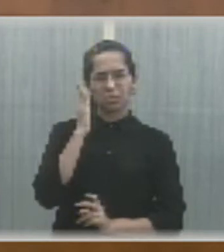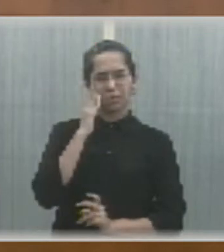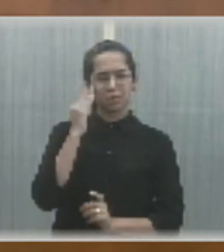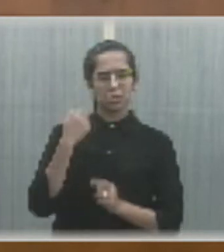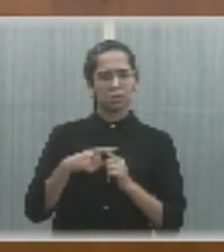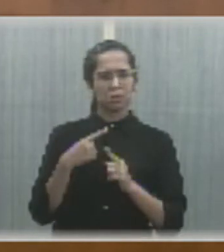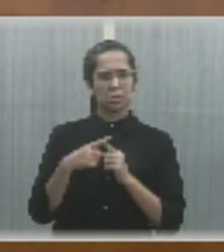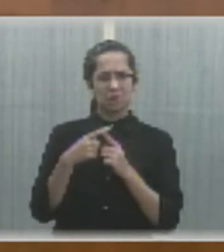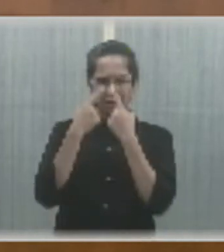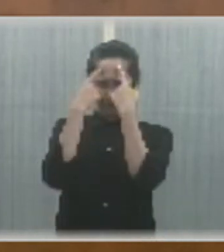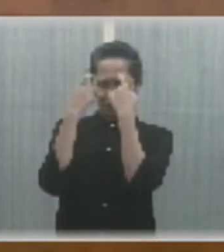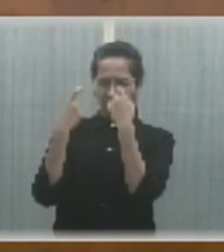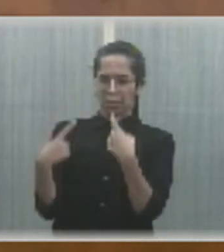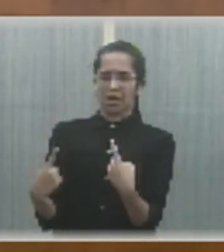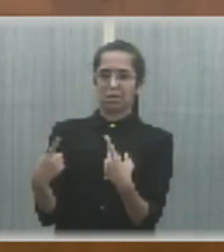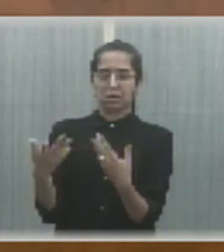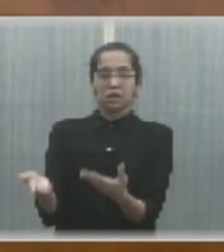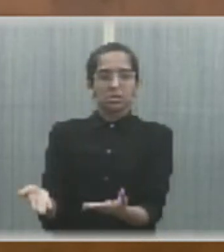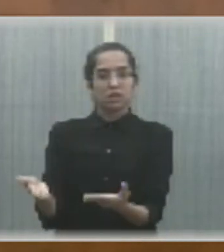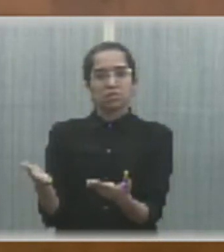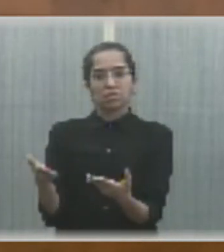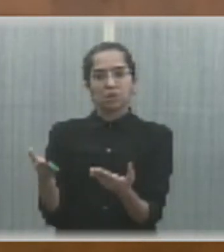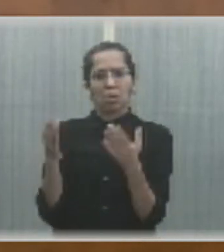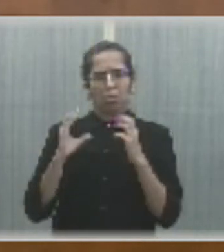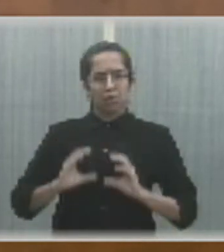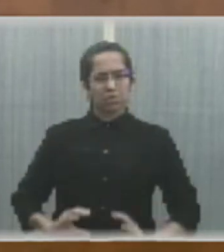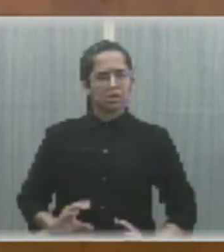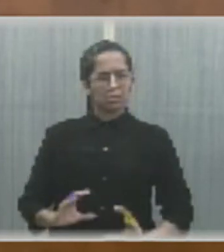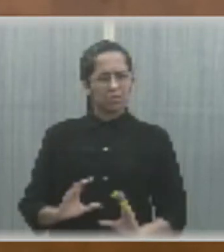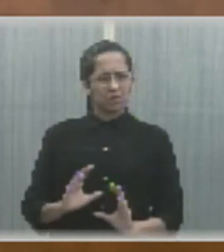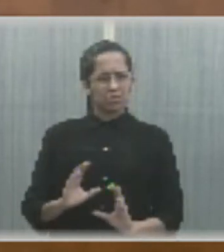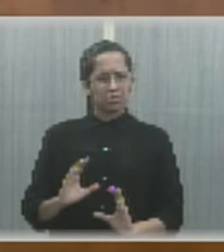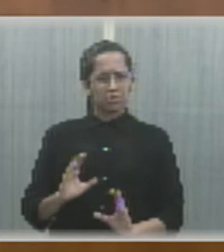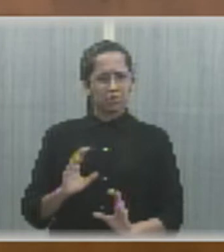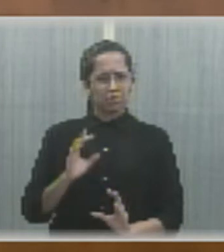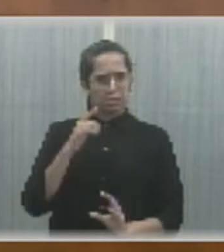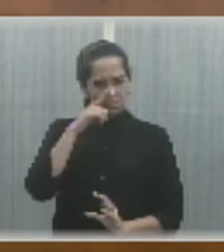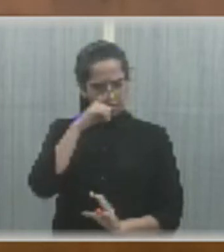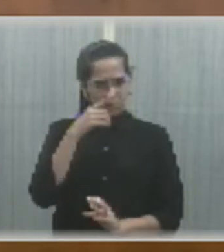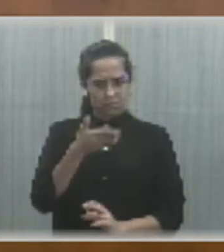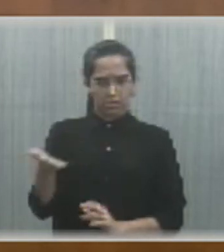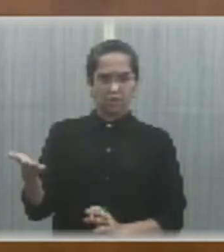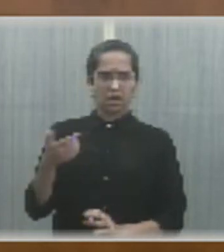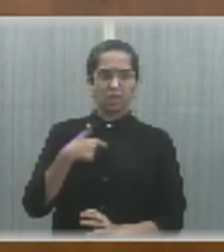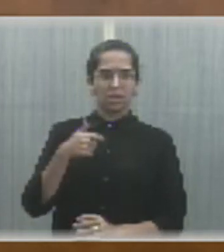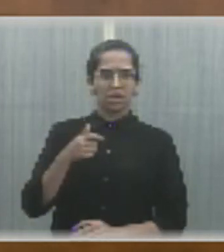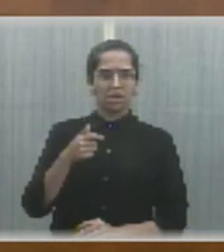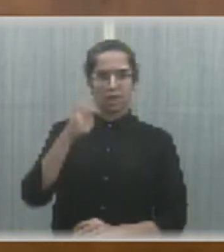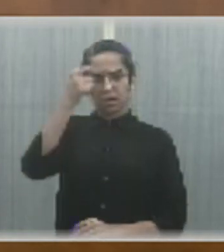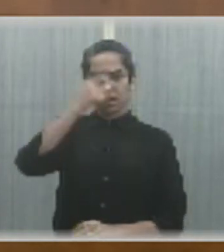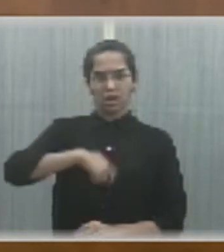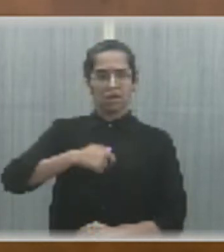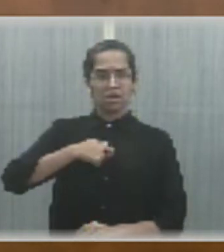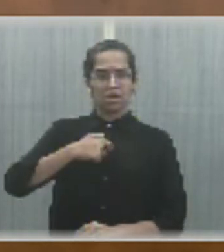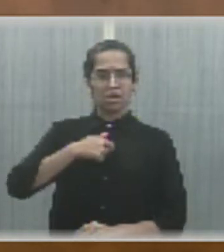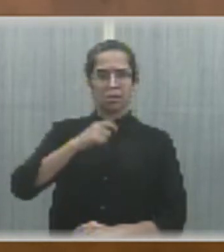tanta violência, por que tanta agressão, porque, inclusive, eu que estou sendo penalizada nessa